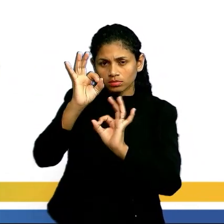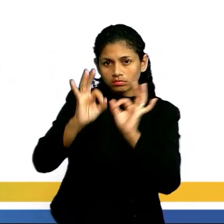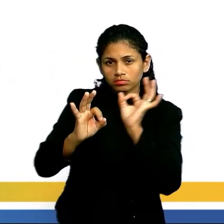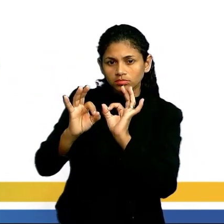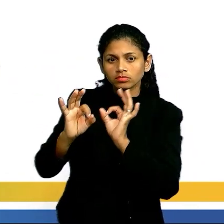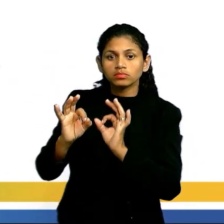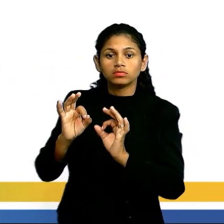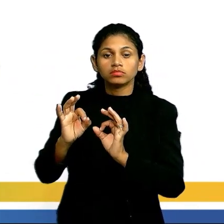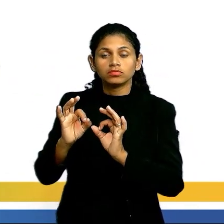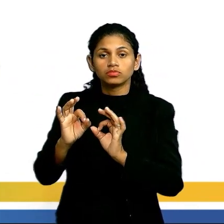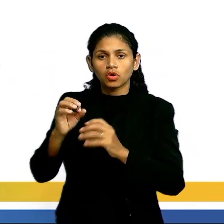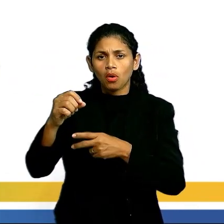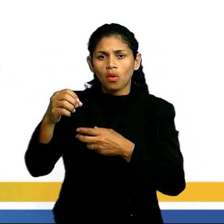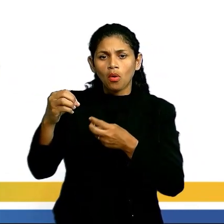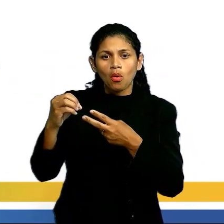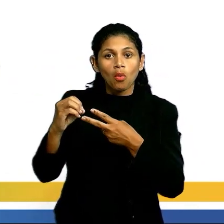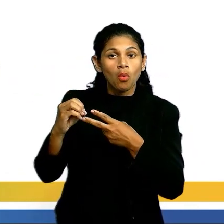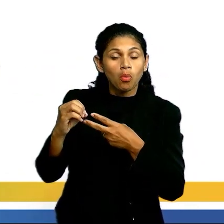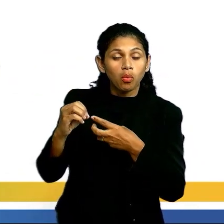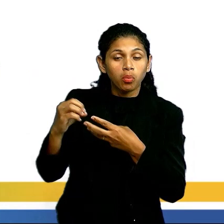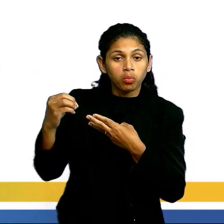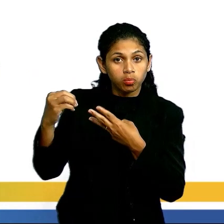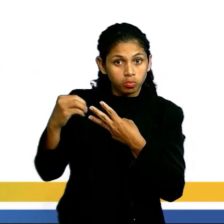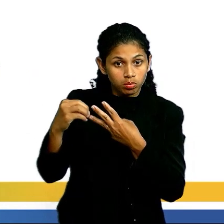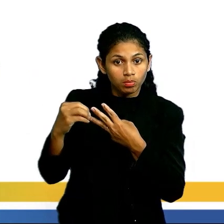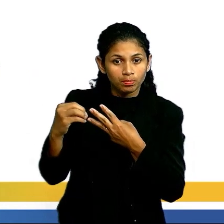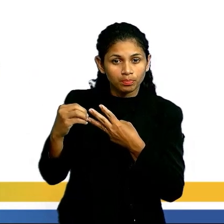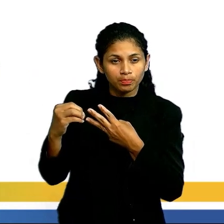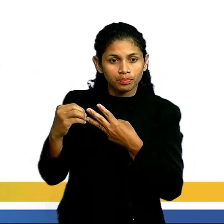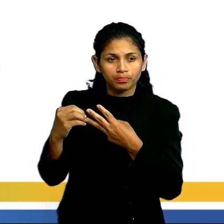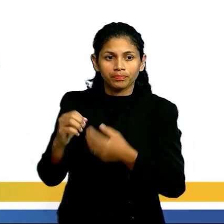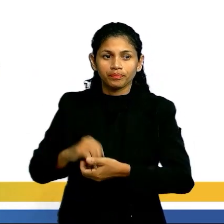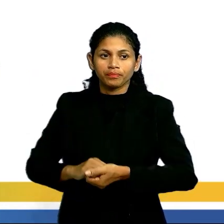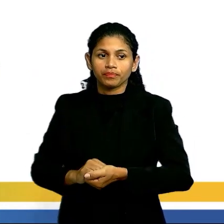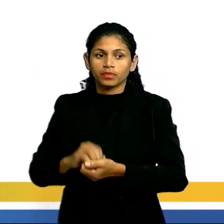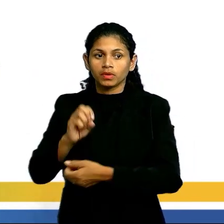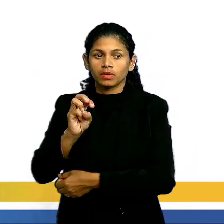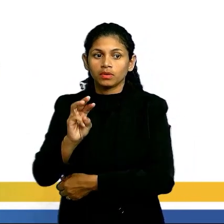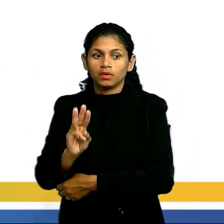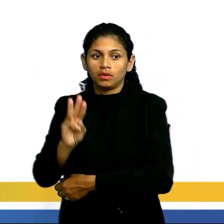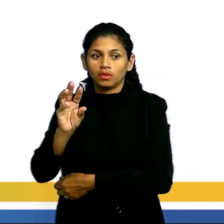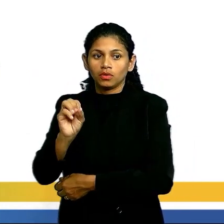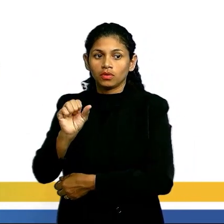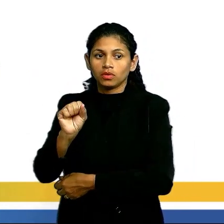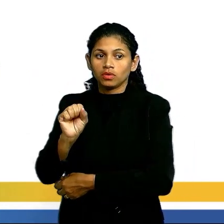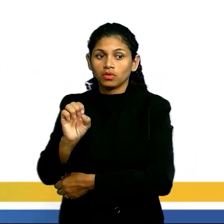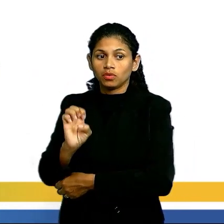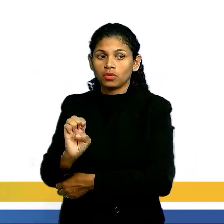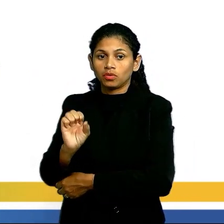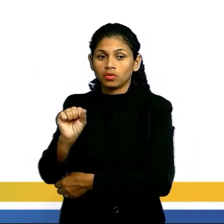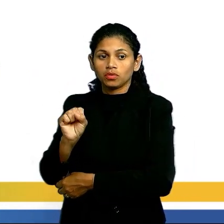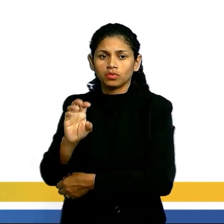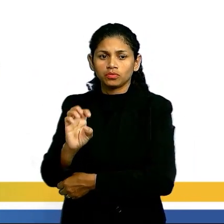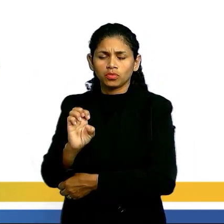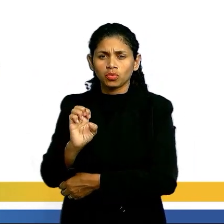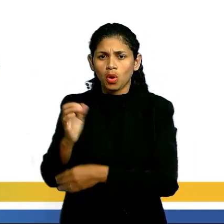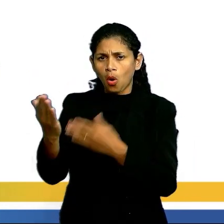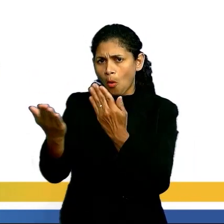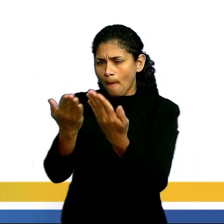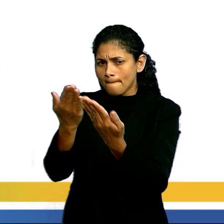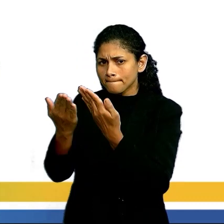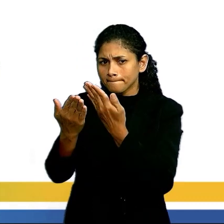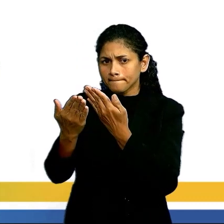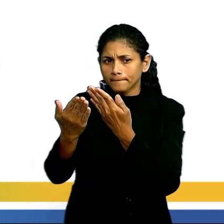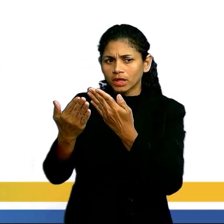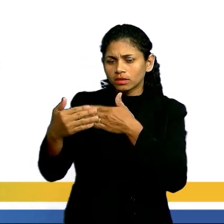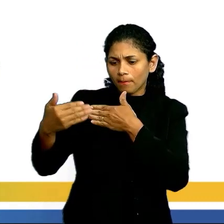e o modo de nutrição. Rose e seus colaboradores, com base na comparação das